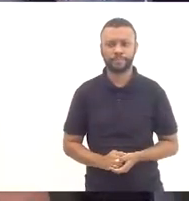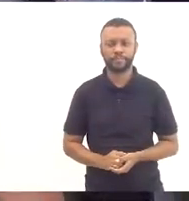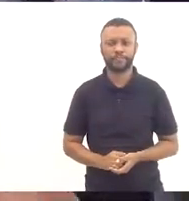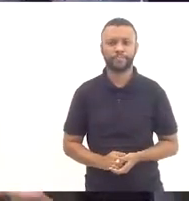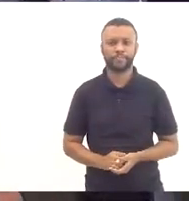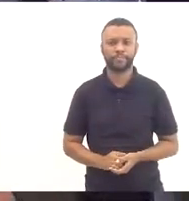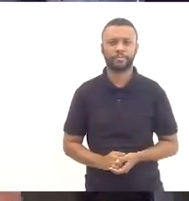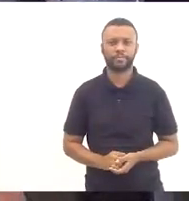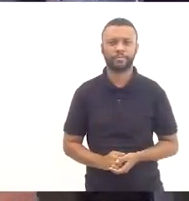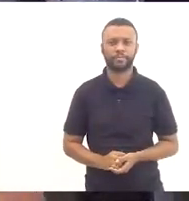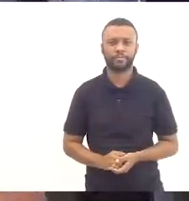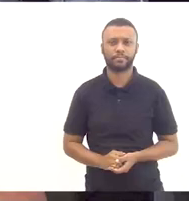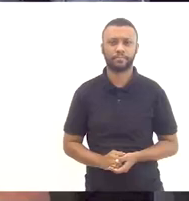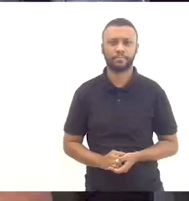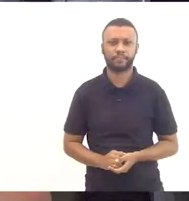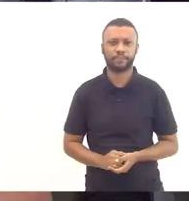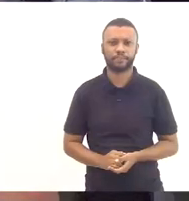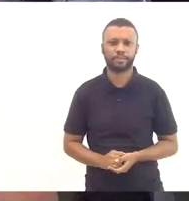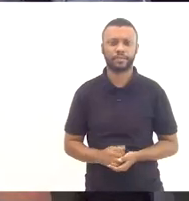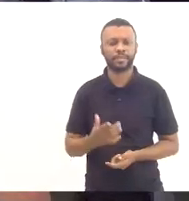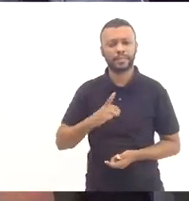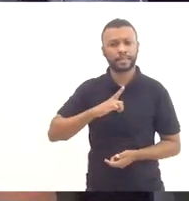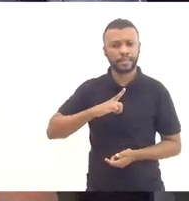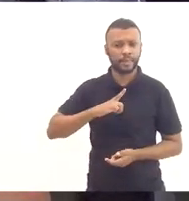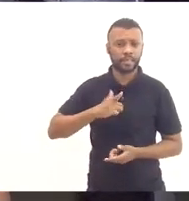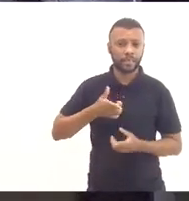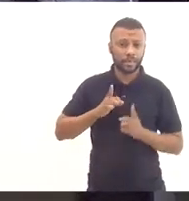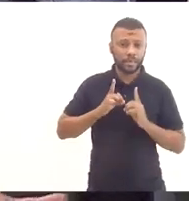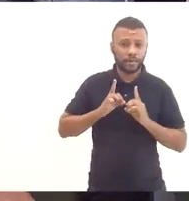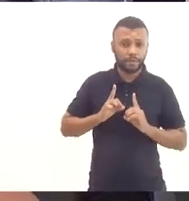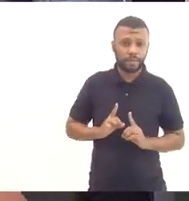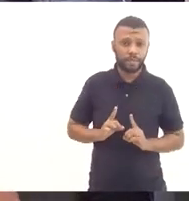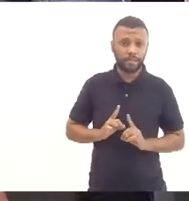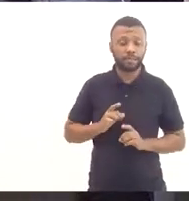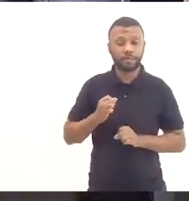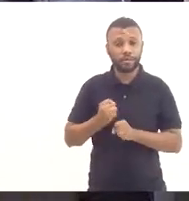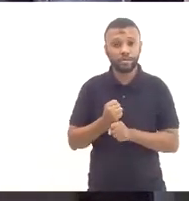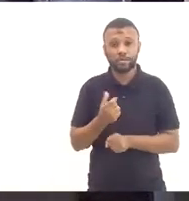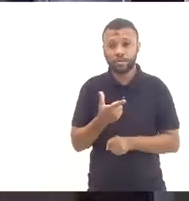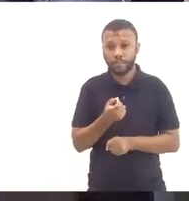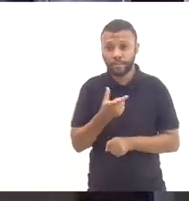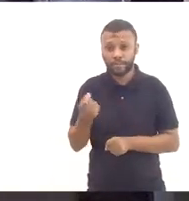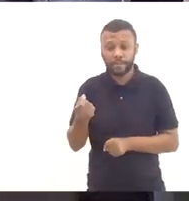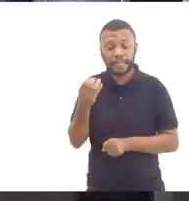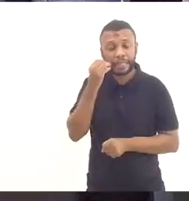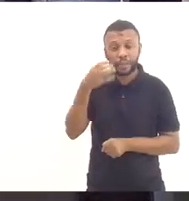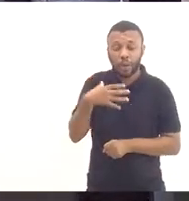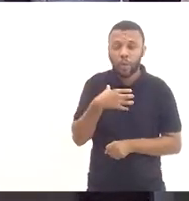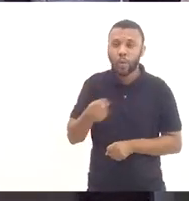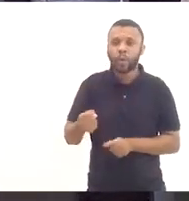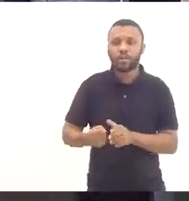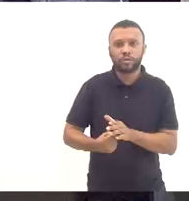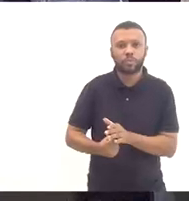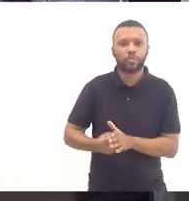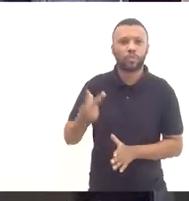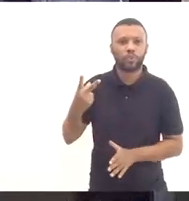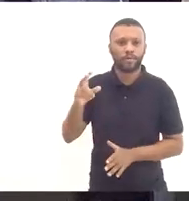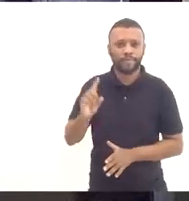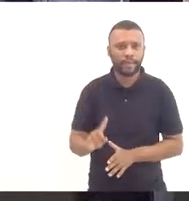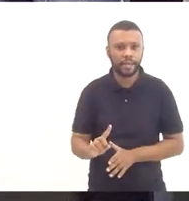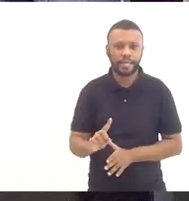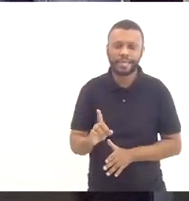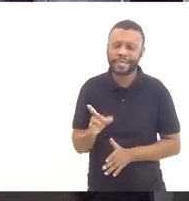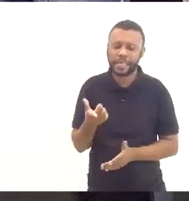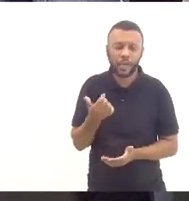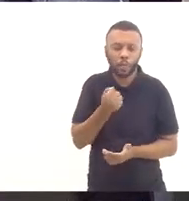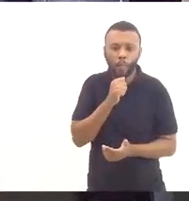se quiser um um adolescente depressivo que em 2020 ele tentou suicídio duas vezes eu